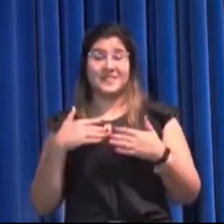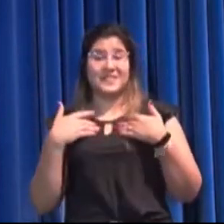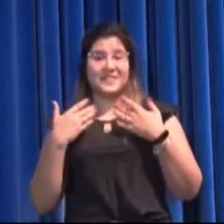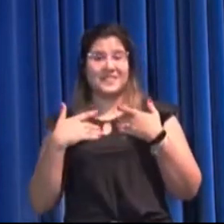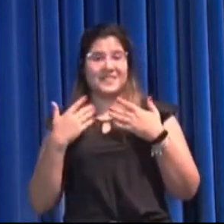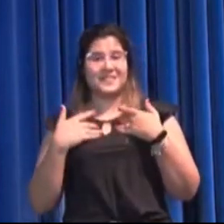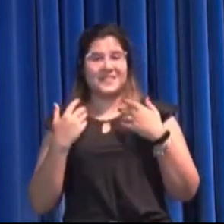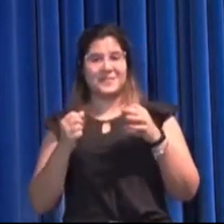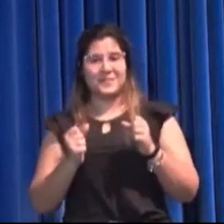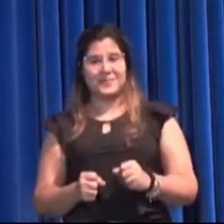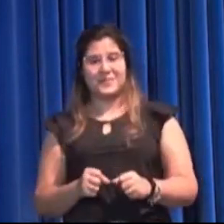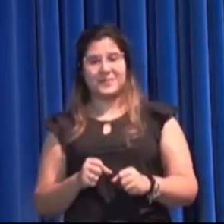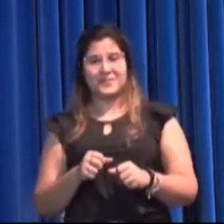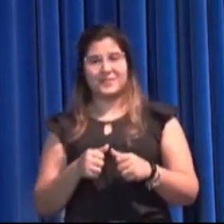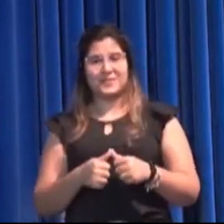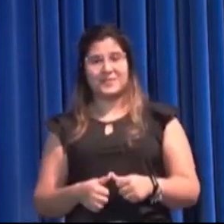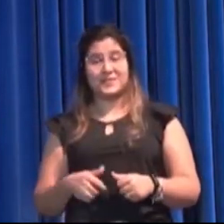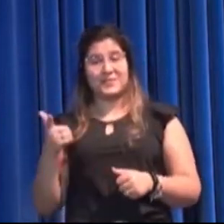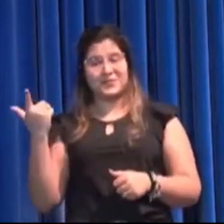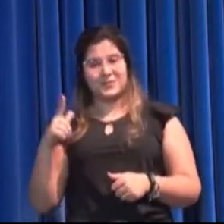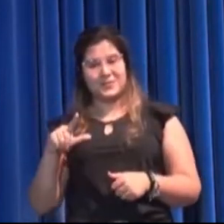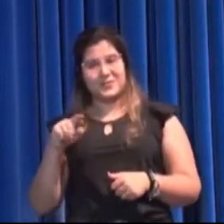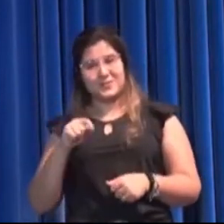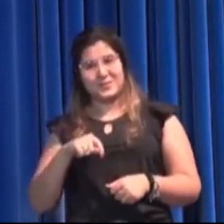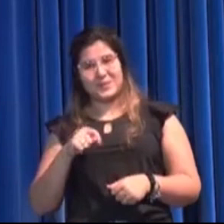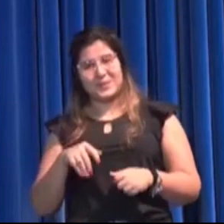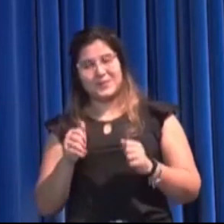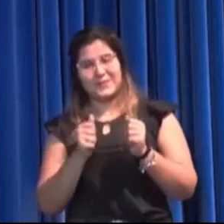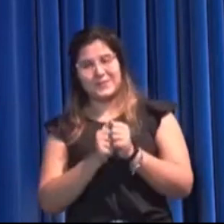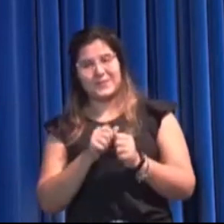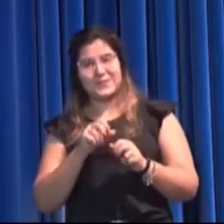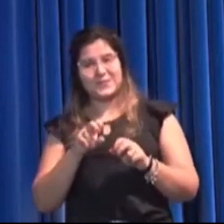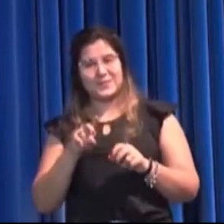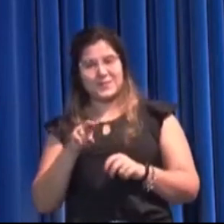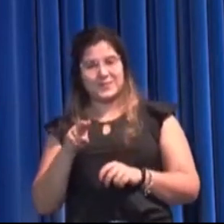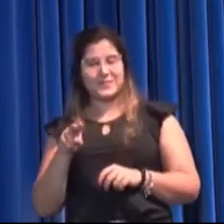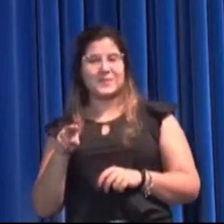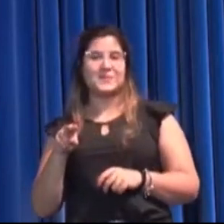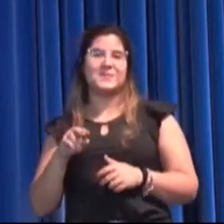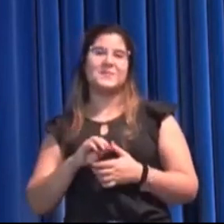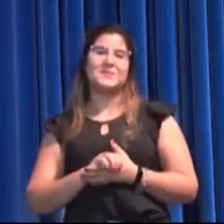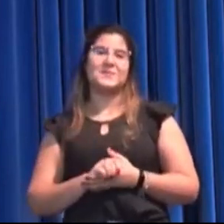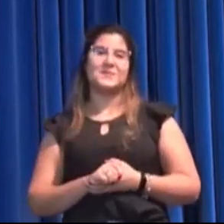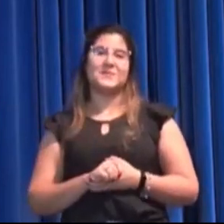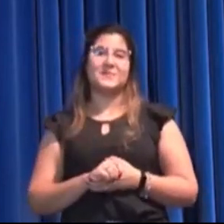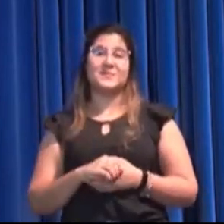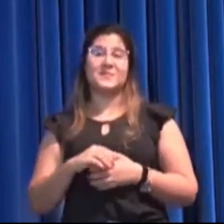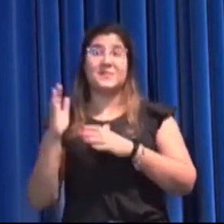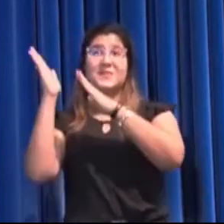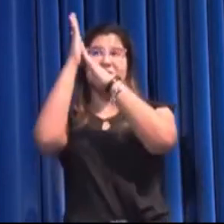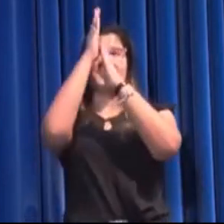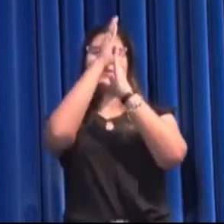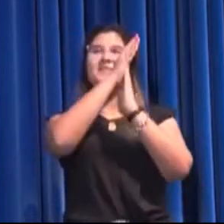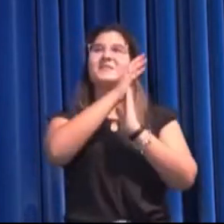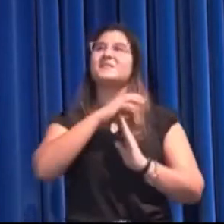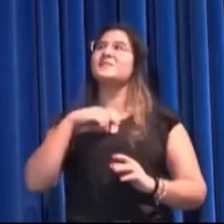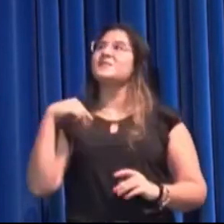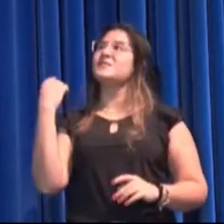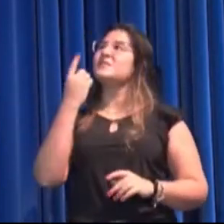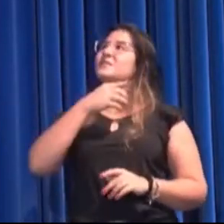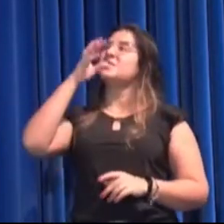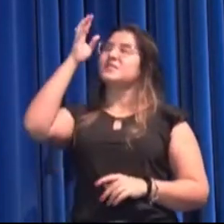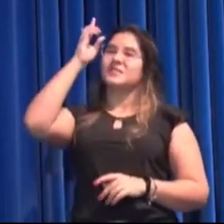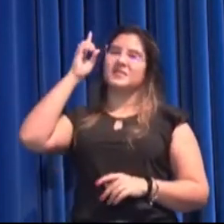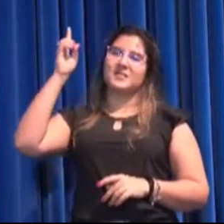alegria poder estar novamente aqui, junto com os irmãos, as irmãs, louvando o nosso Deus,